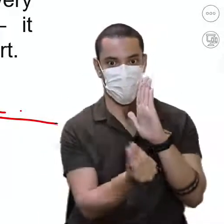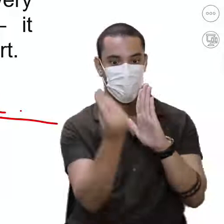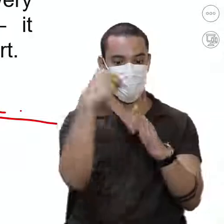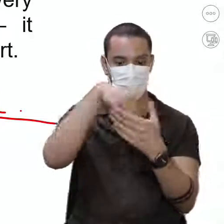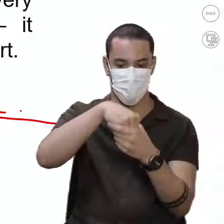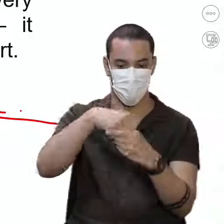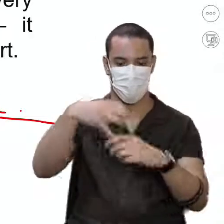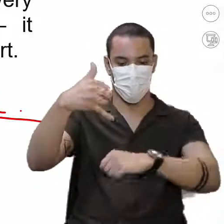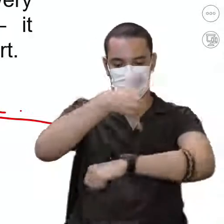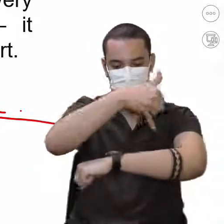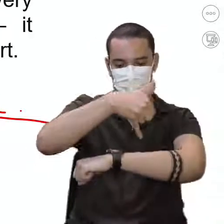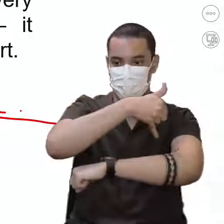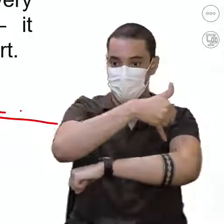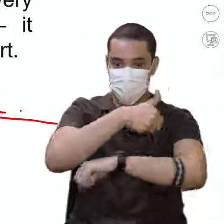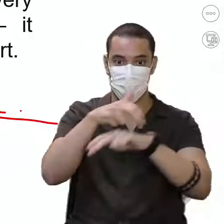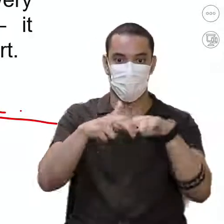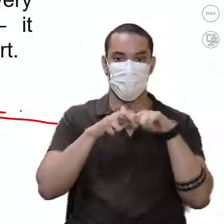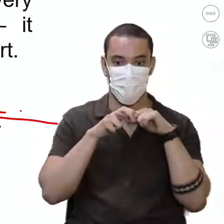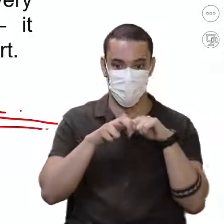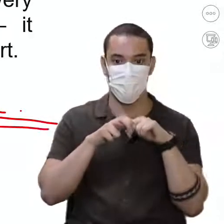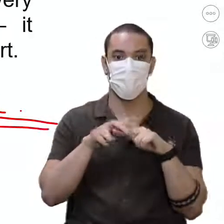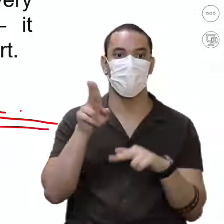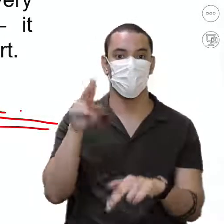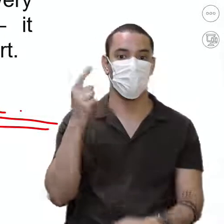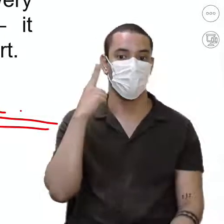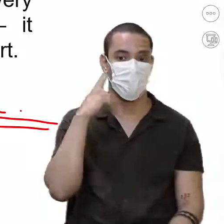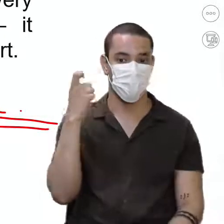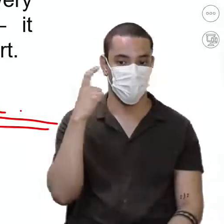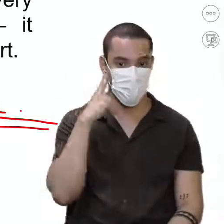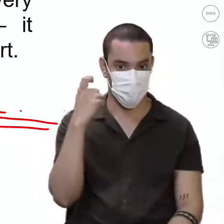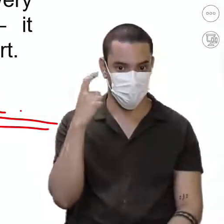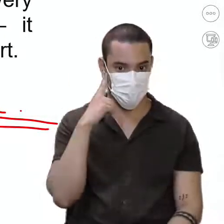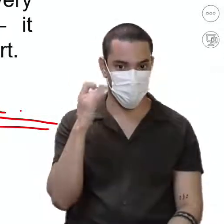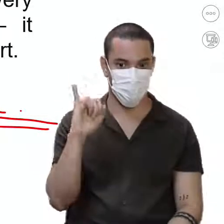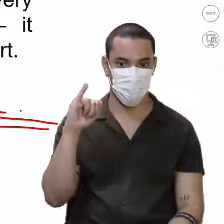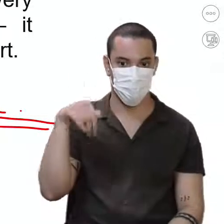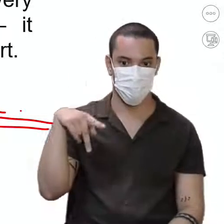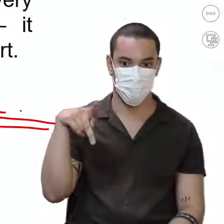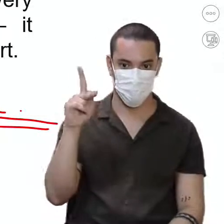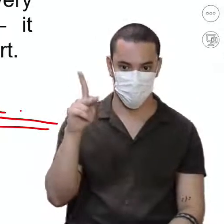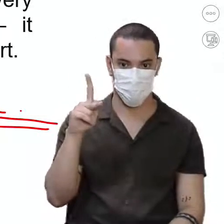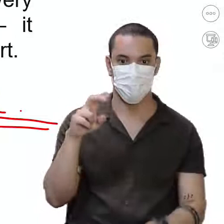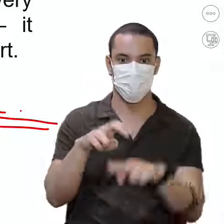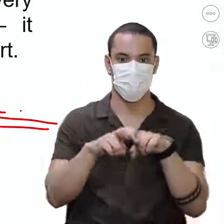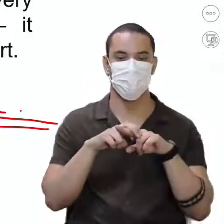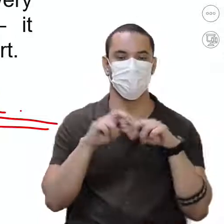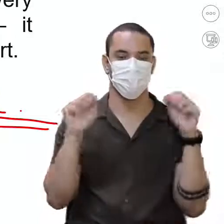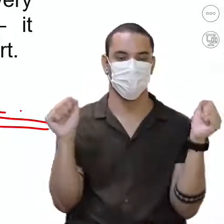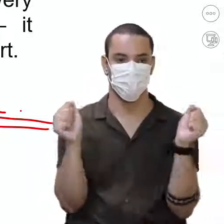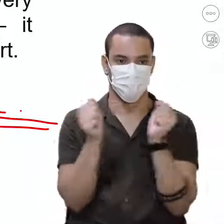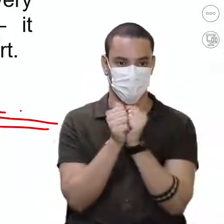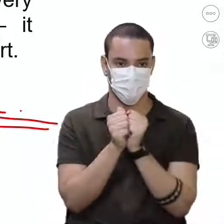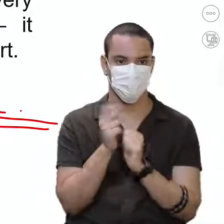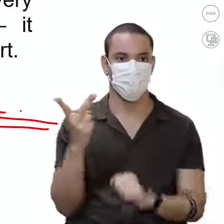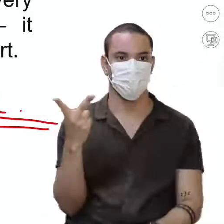é desse jeito, ink. E o som da palavra incredible, no início fica ink. Então, juntando as duas,